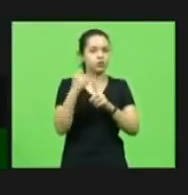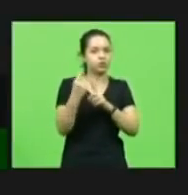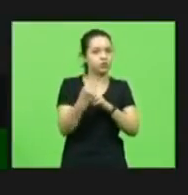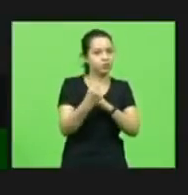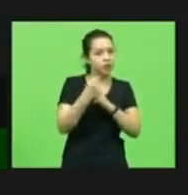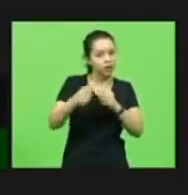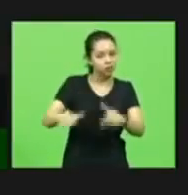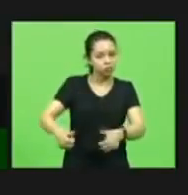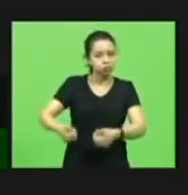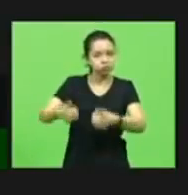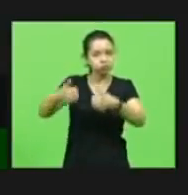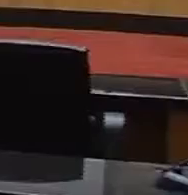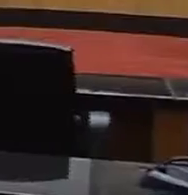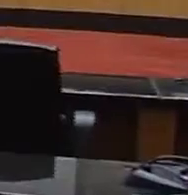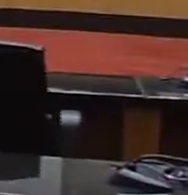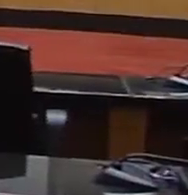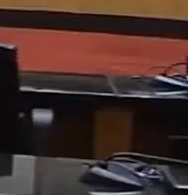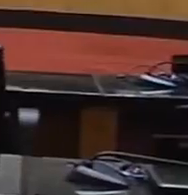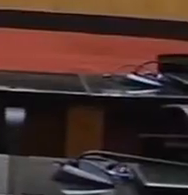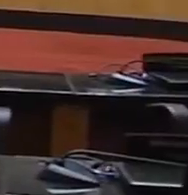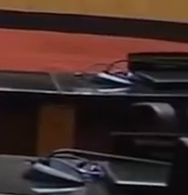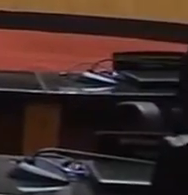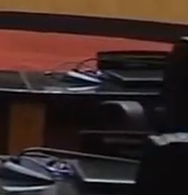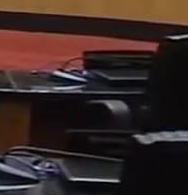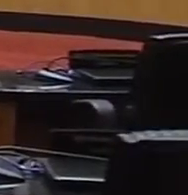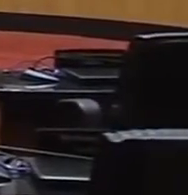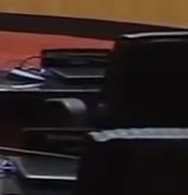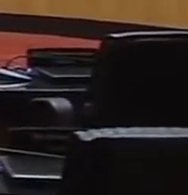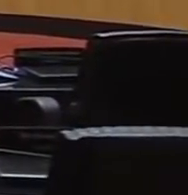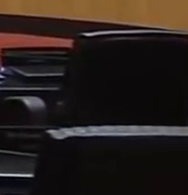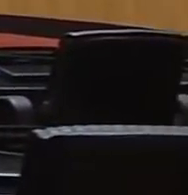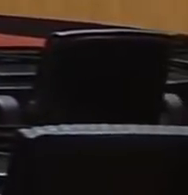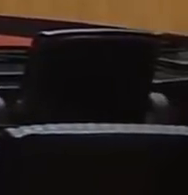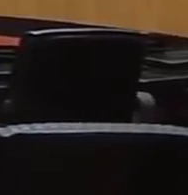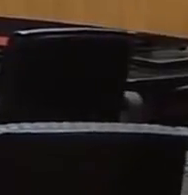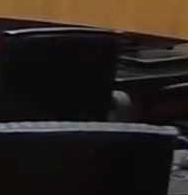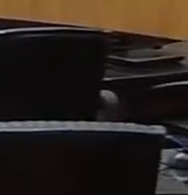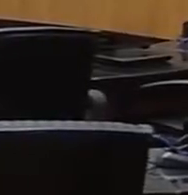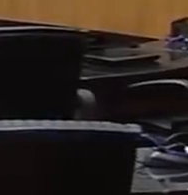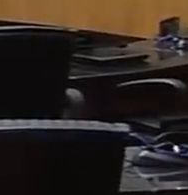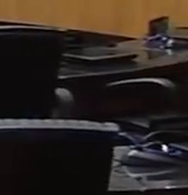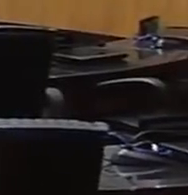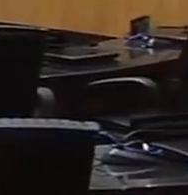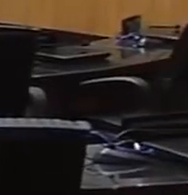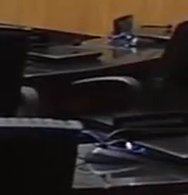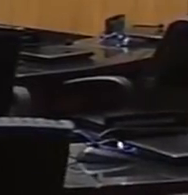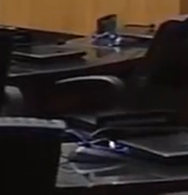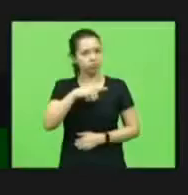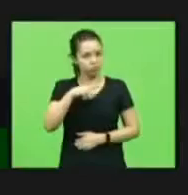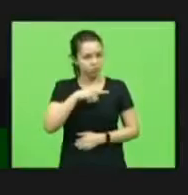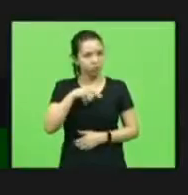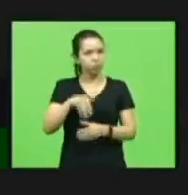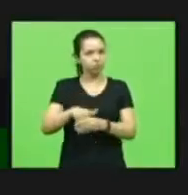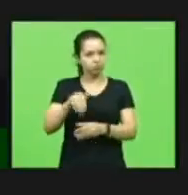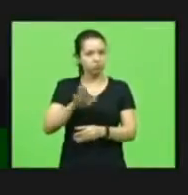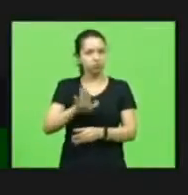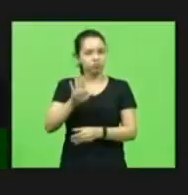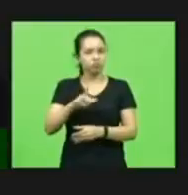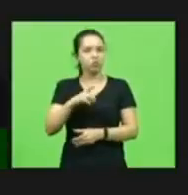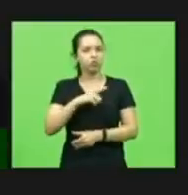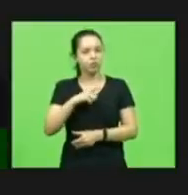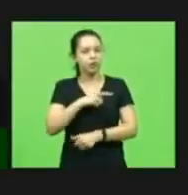boa sorte a todos os eleitos e destacou a tranquilidade das eleições em Santa Catarina. Houve